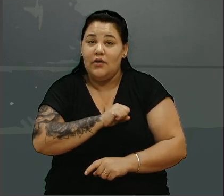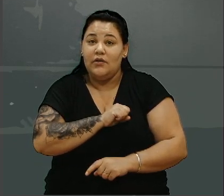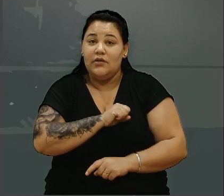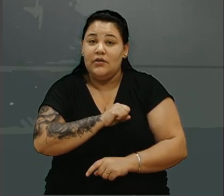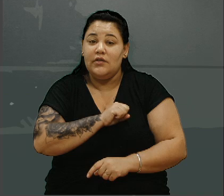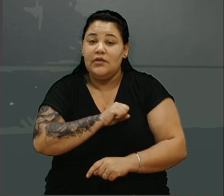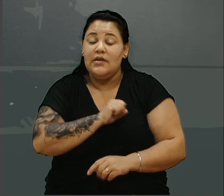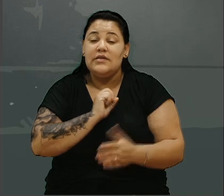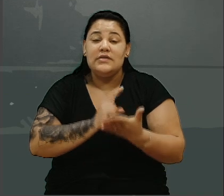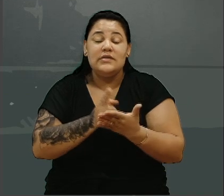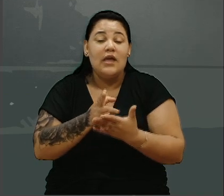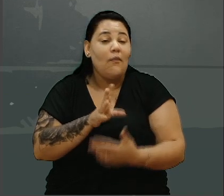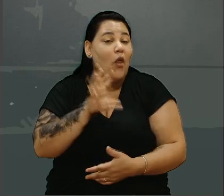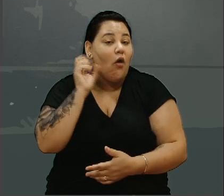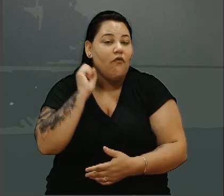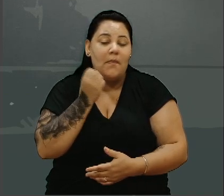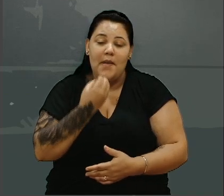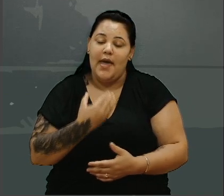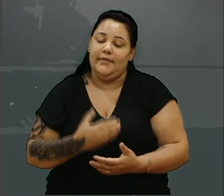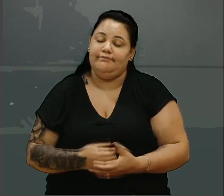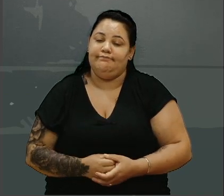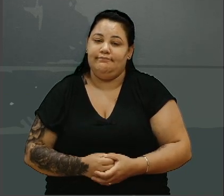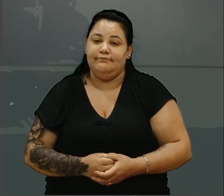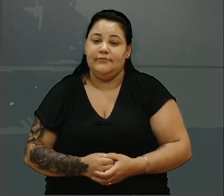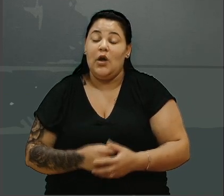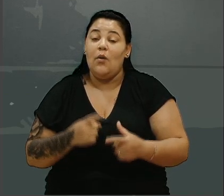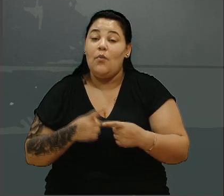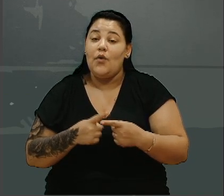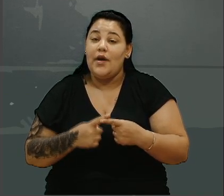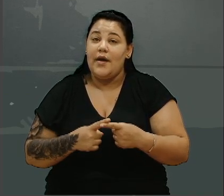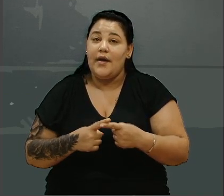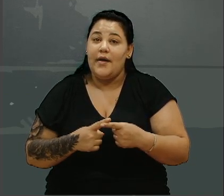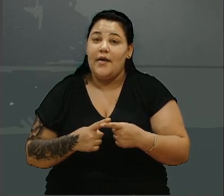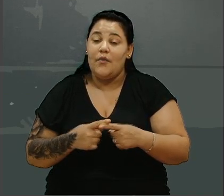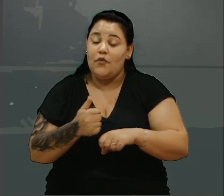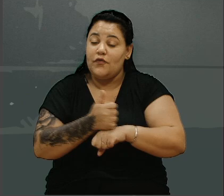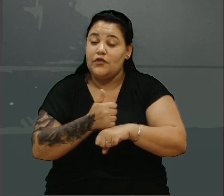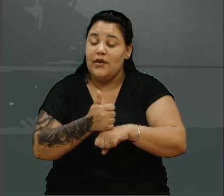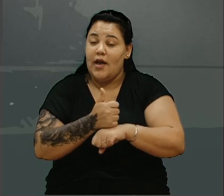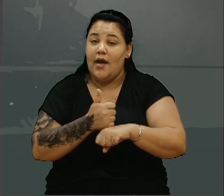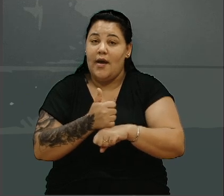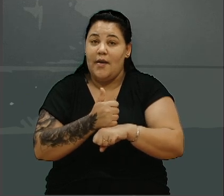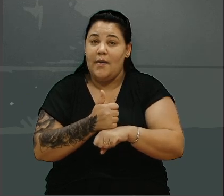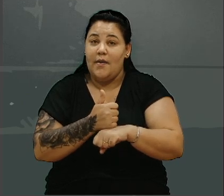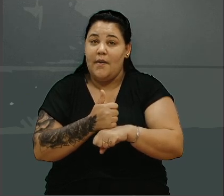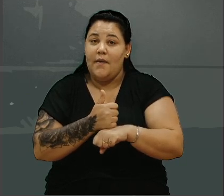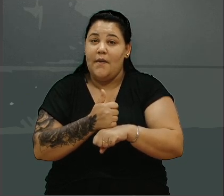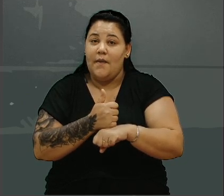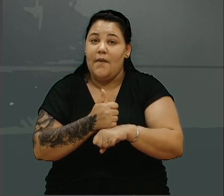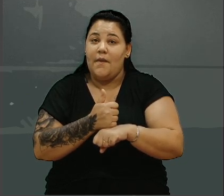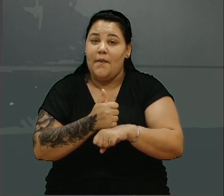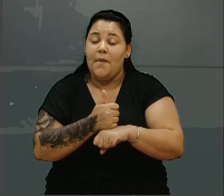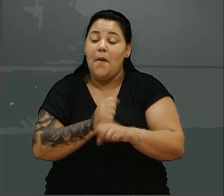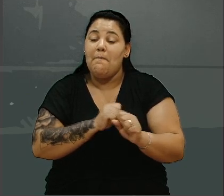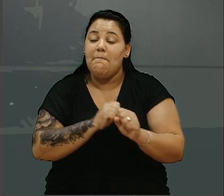escutativa, para que eles possam serem resolutivos lá na ponta.